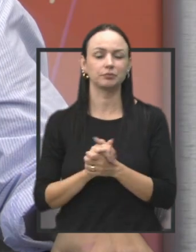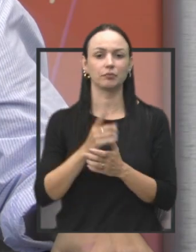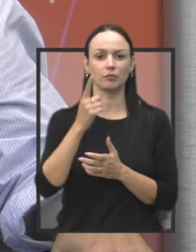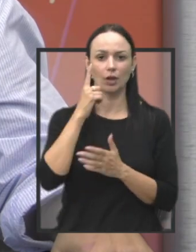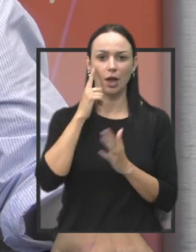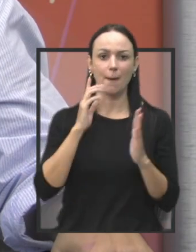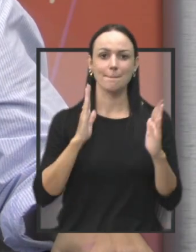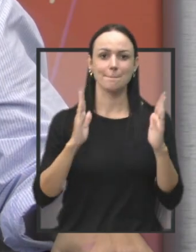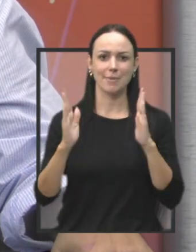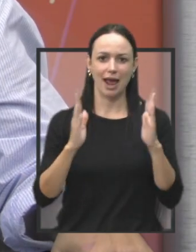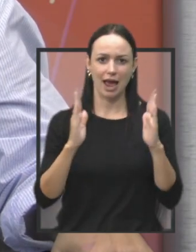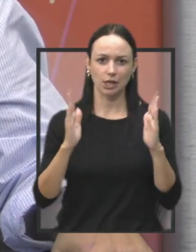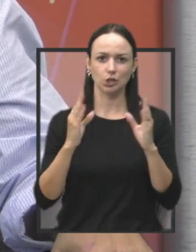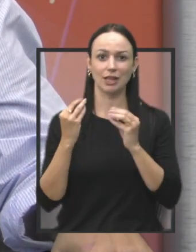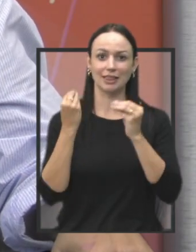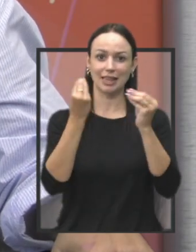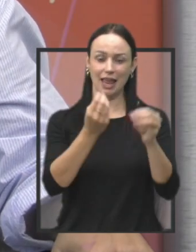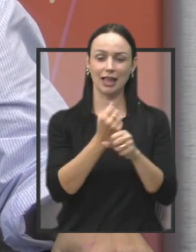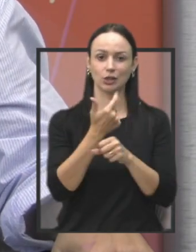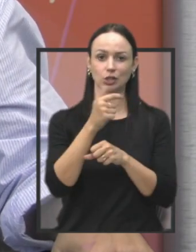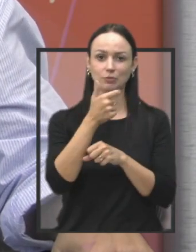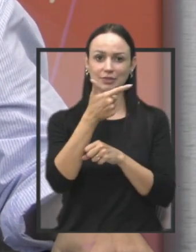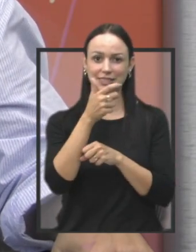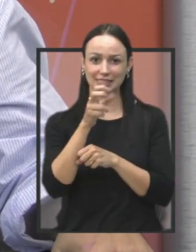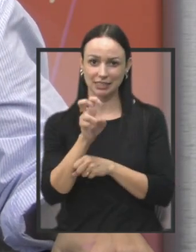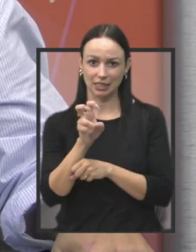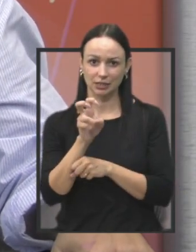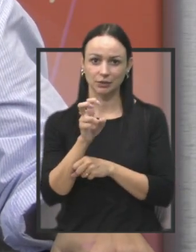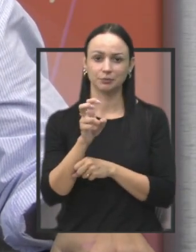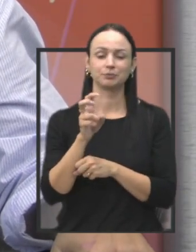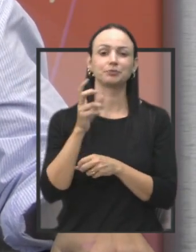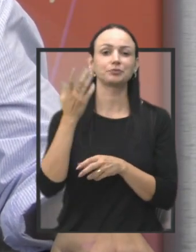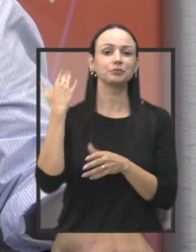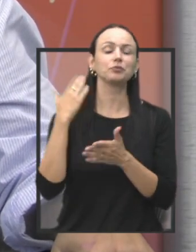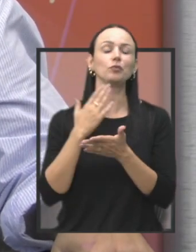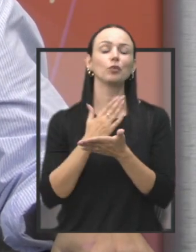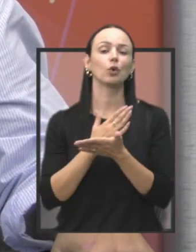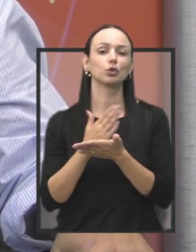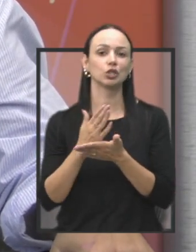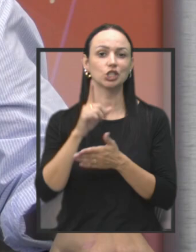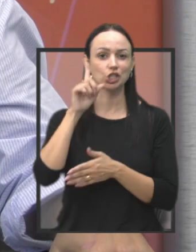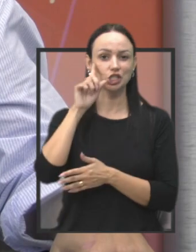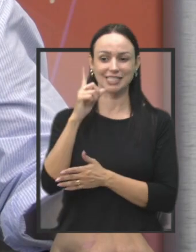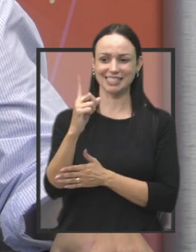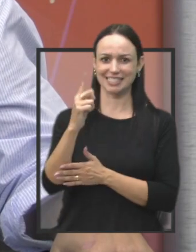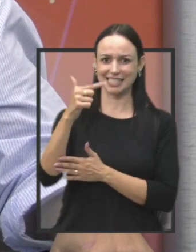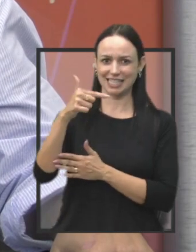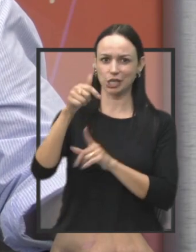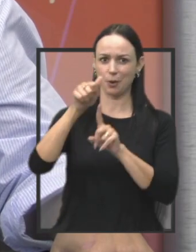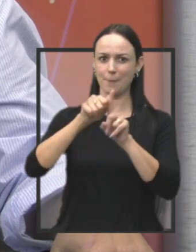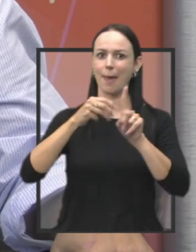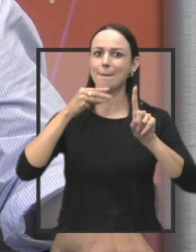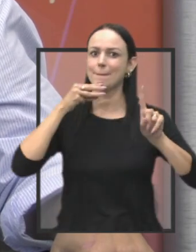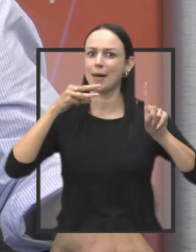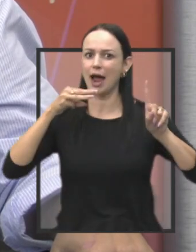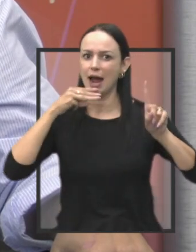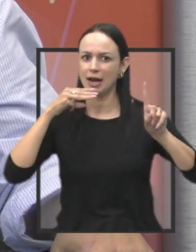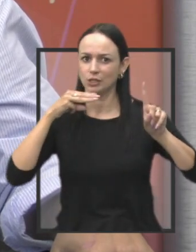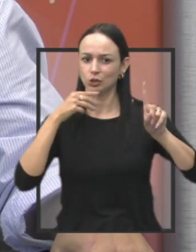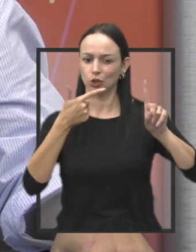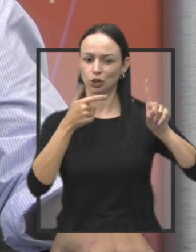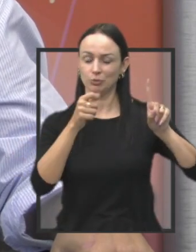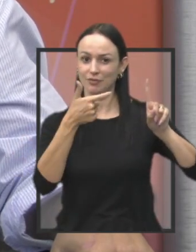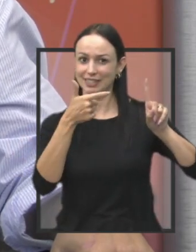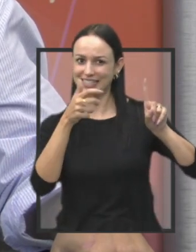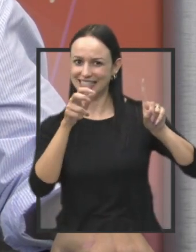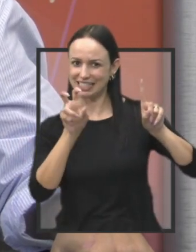da declaração do Imposto de Renda 2025 no calendário 2024 iniciou no dia 17 de março de